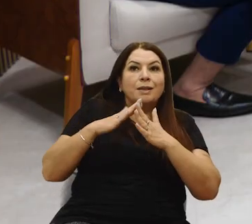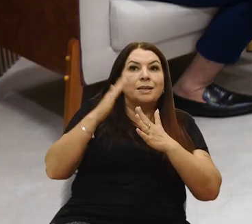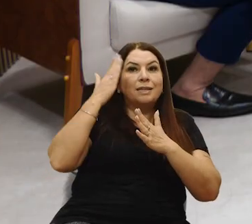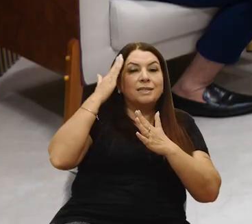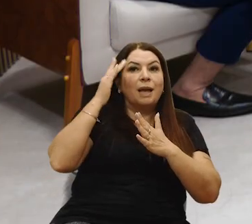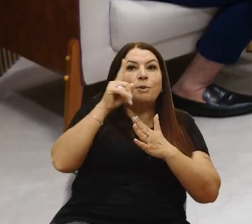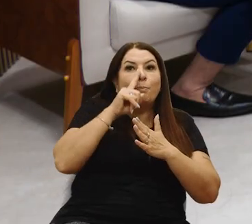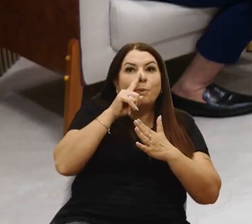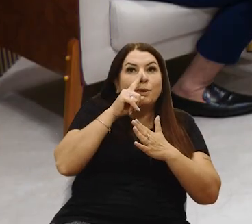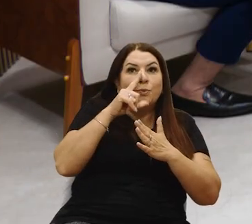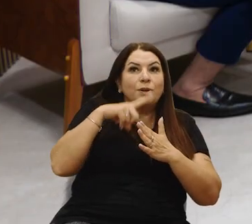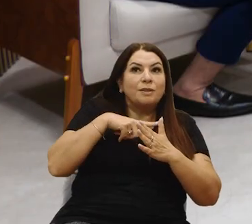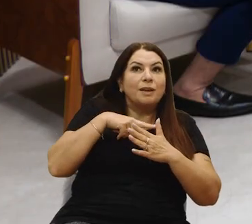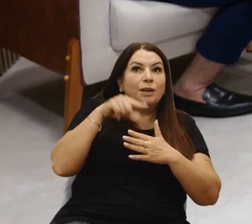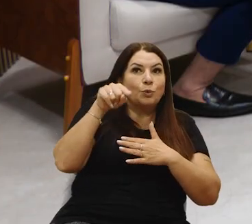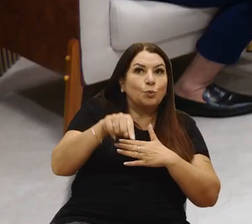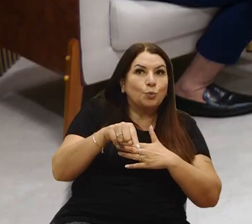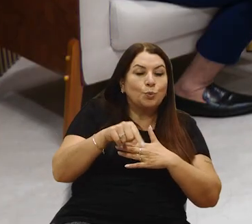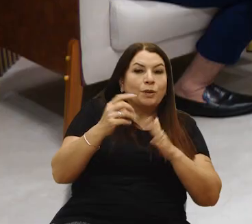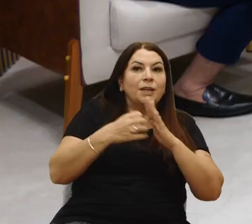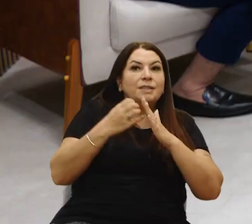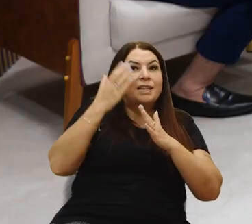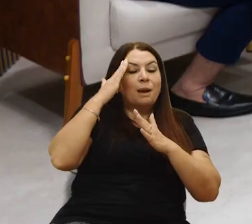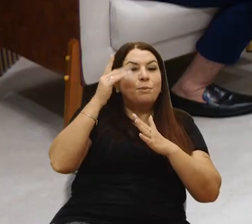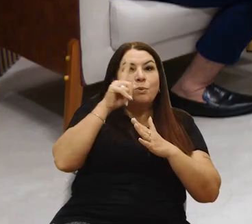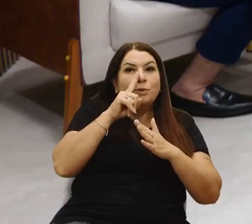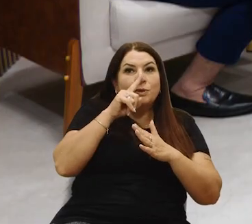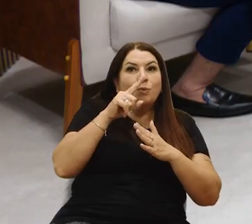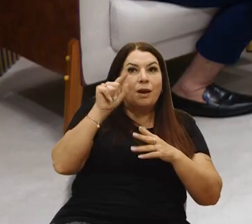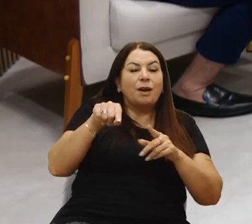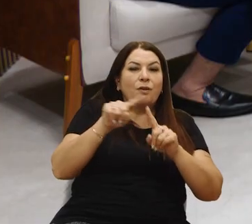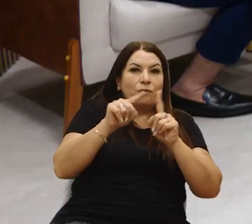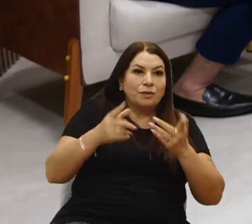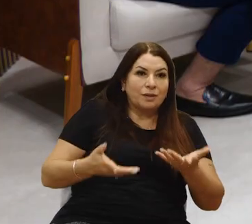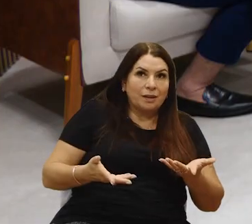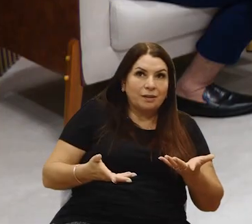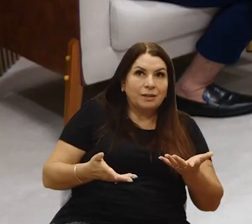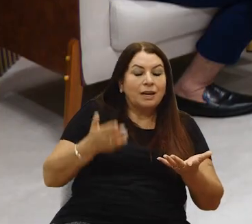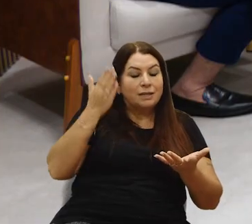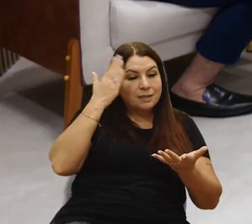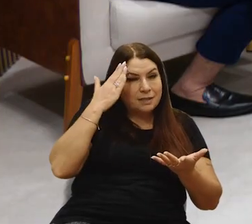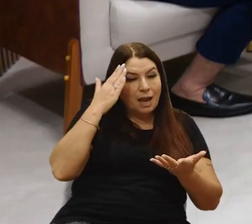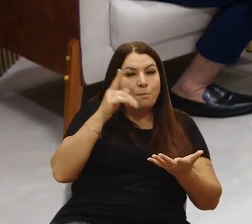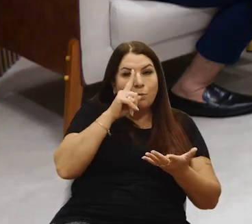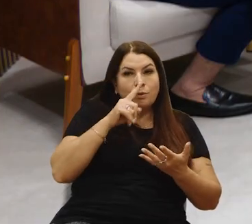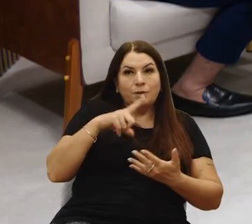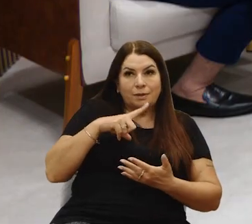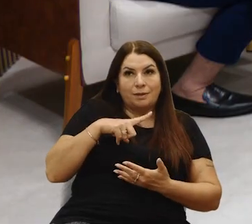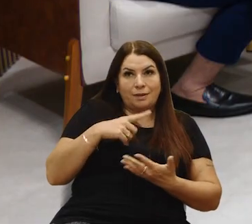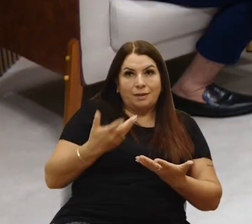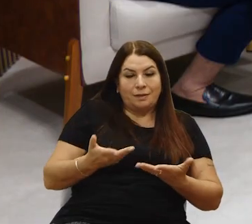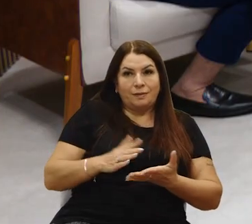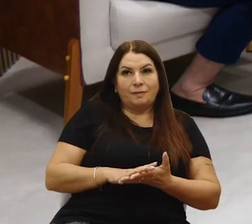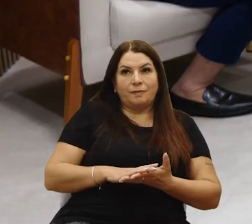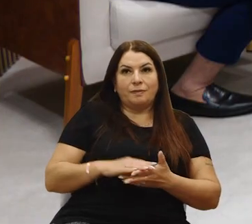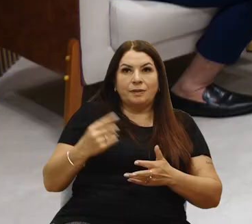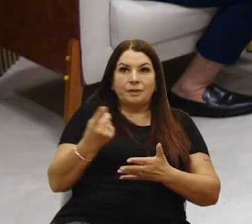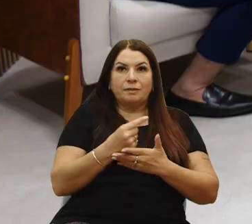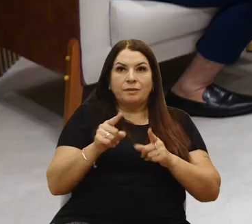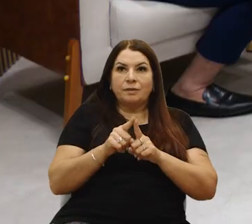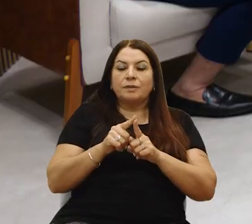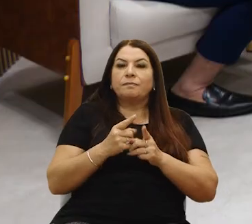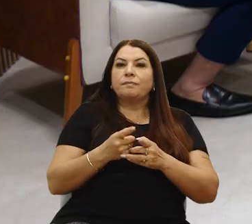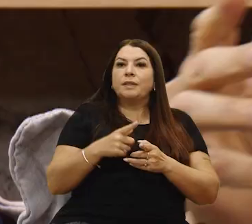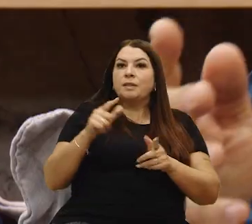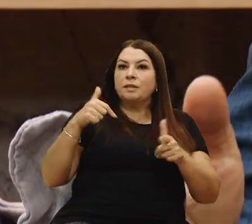que sabe o risco que existe? É tu. Na empresa, quem sabe o risco que existe é o trabalhador. Mas o Ele trabalhador sabe também o tem que risco que existe. querer se apropriar disso. Mas é